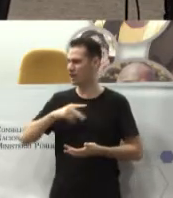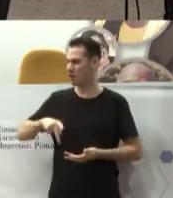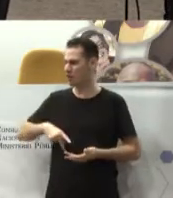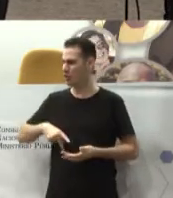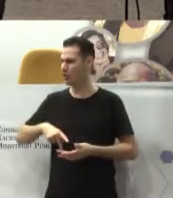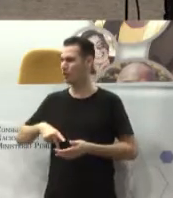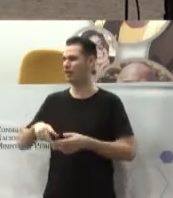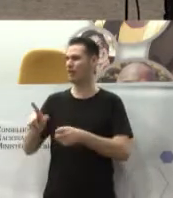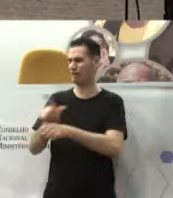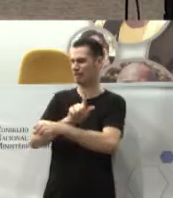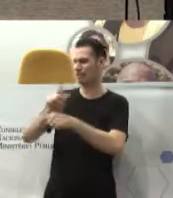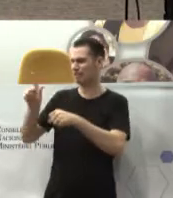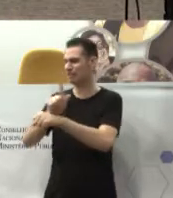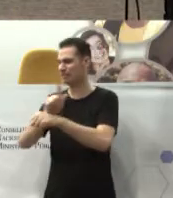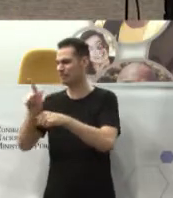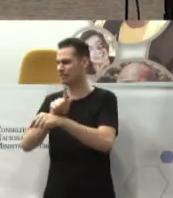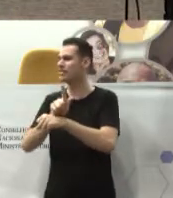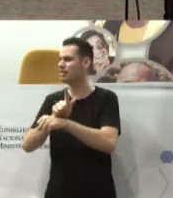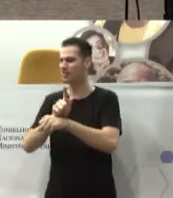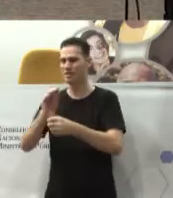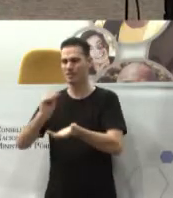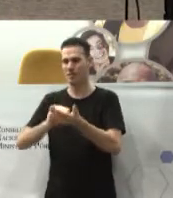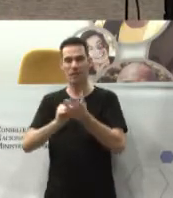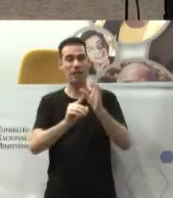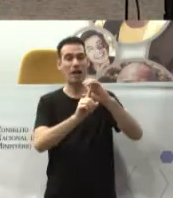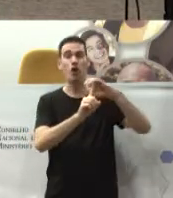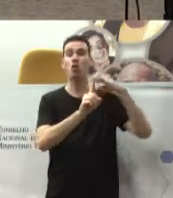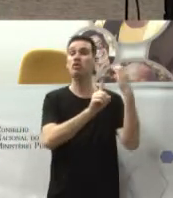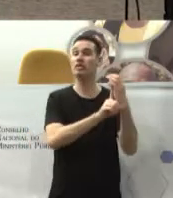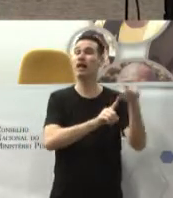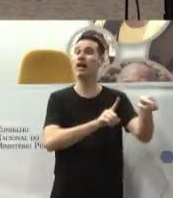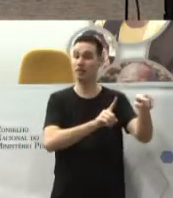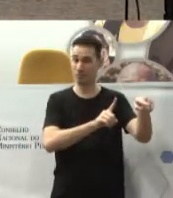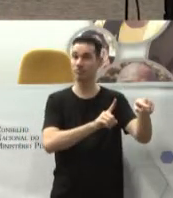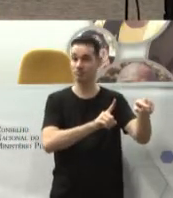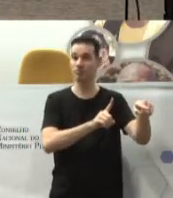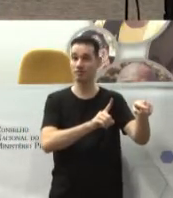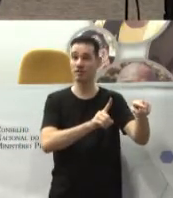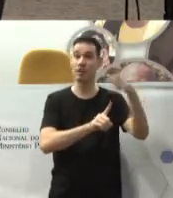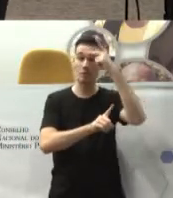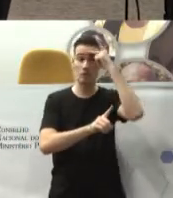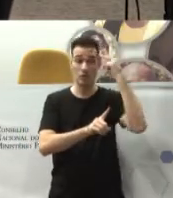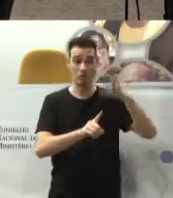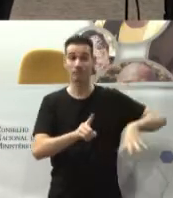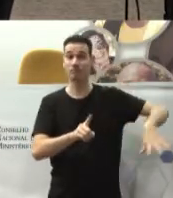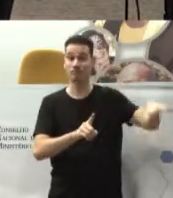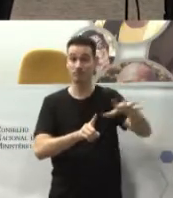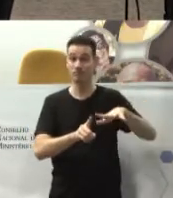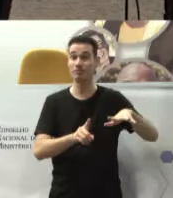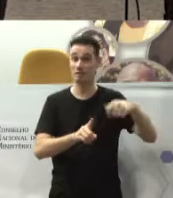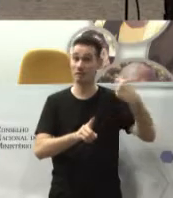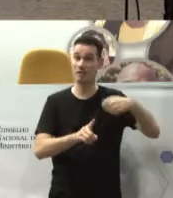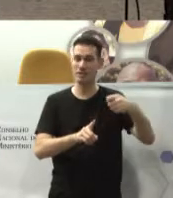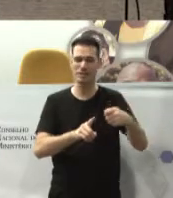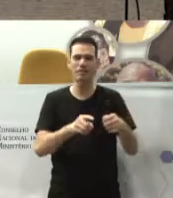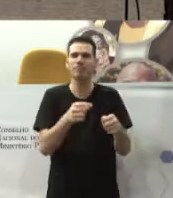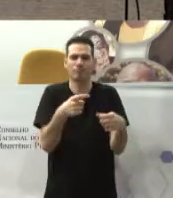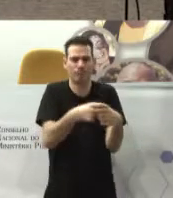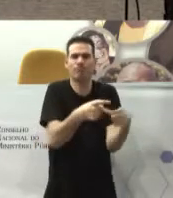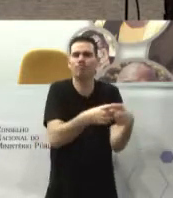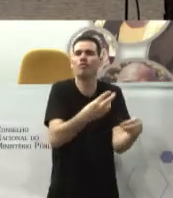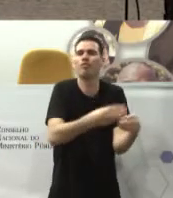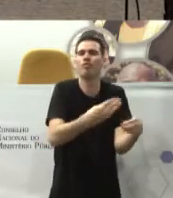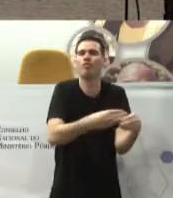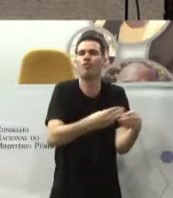gestão, era a gente não ouvir a comunidade. Ou seja, a sensação de saúde das pessoas num determinado território, num pequeno município, jamais